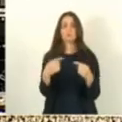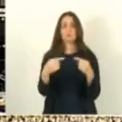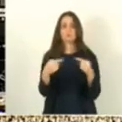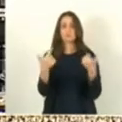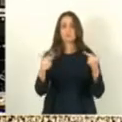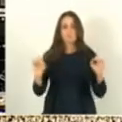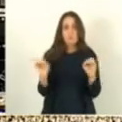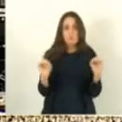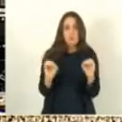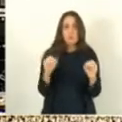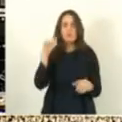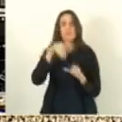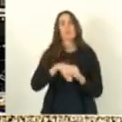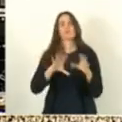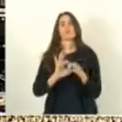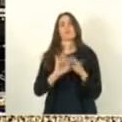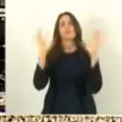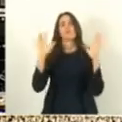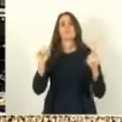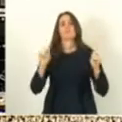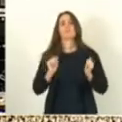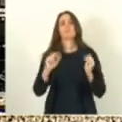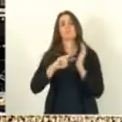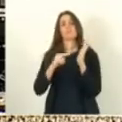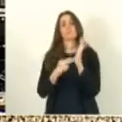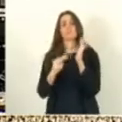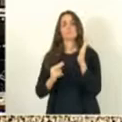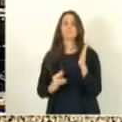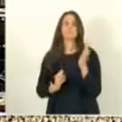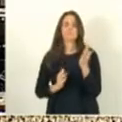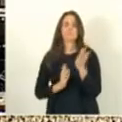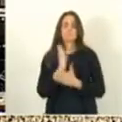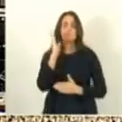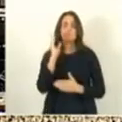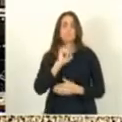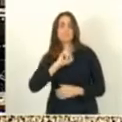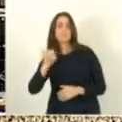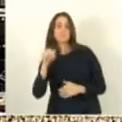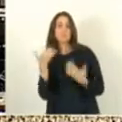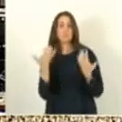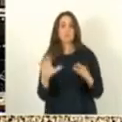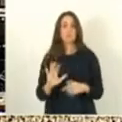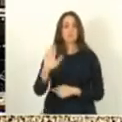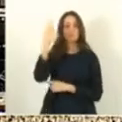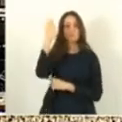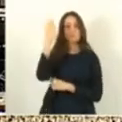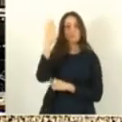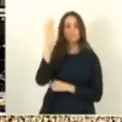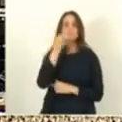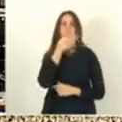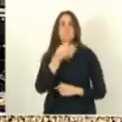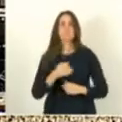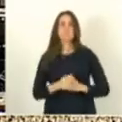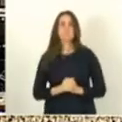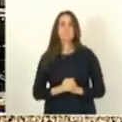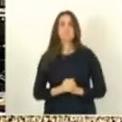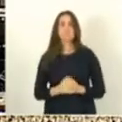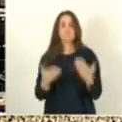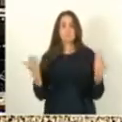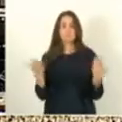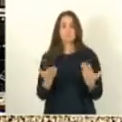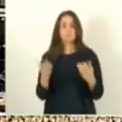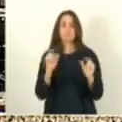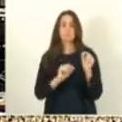em votação, os deputados que aprovam permaneçam como se encontram, os contrários se manifestem. Nesse